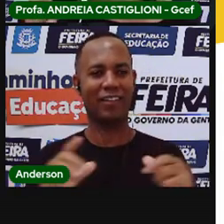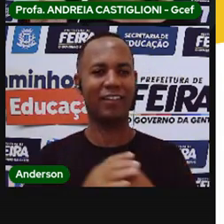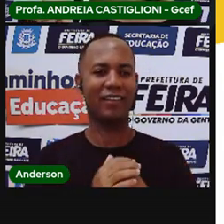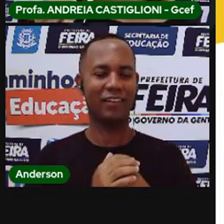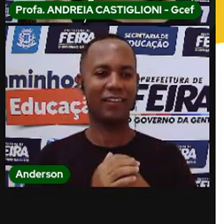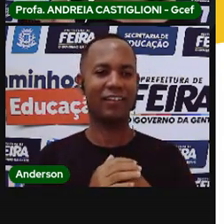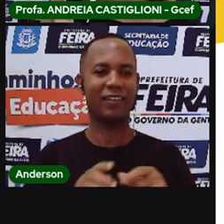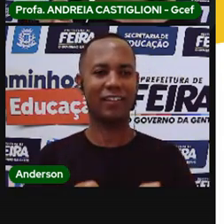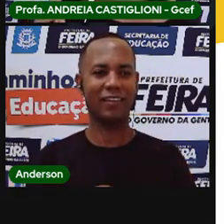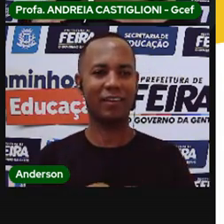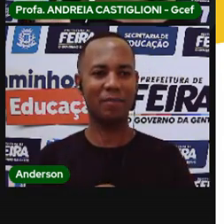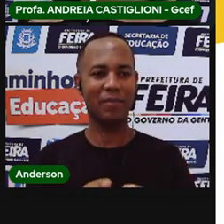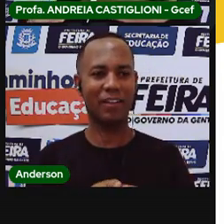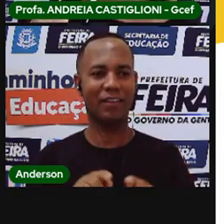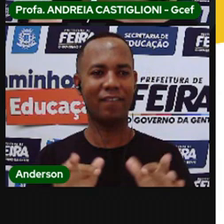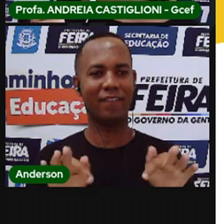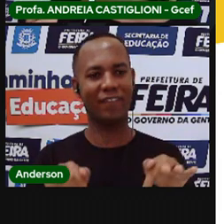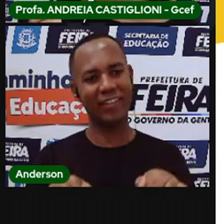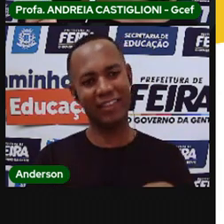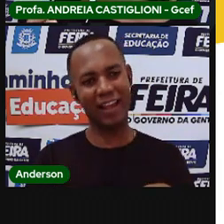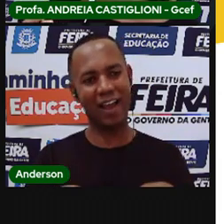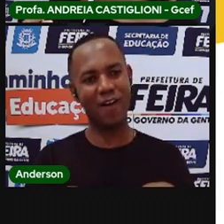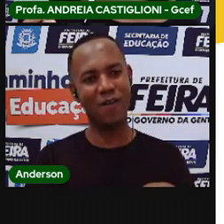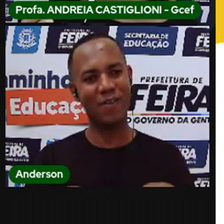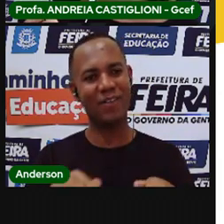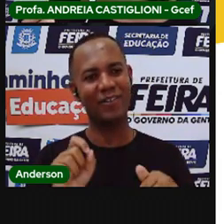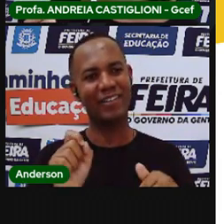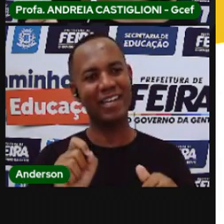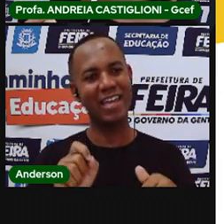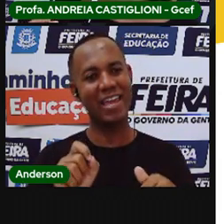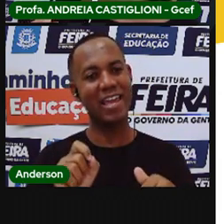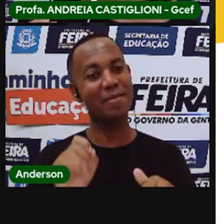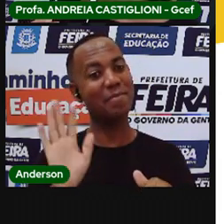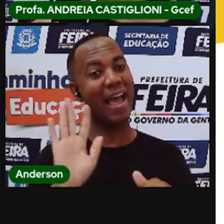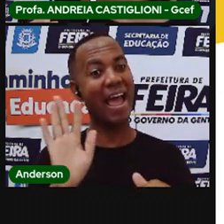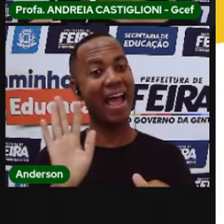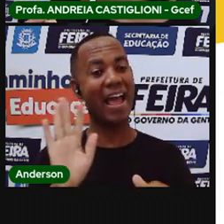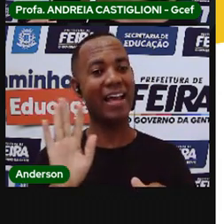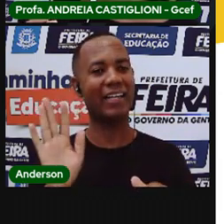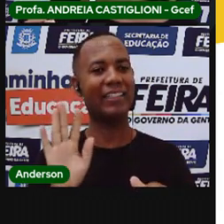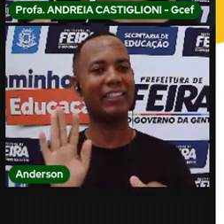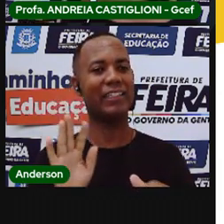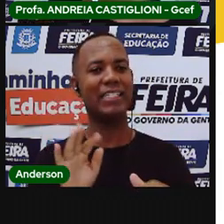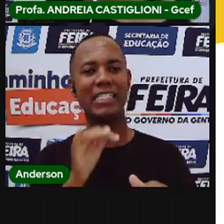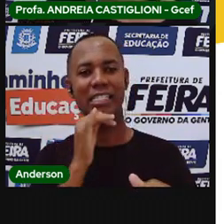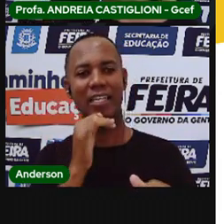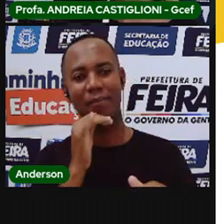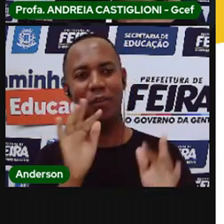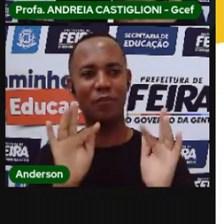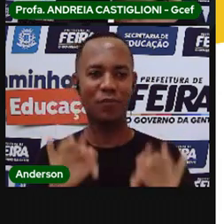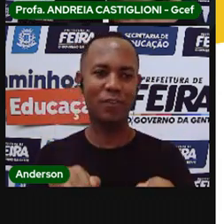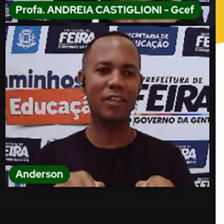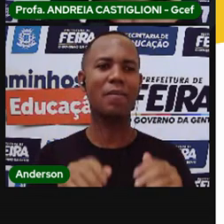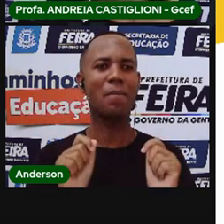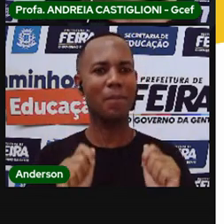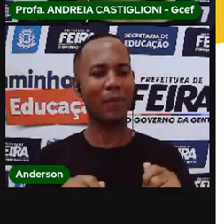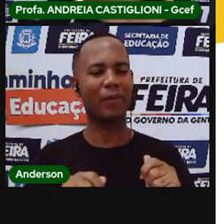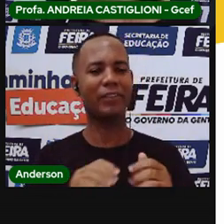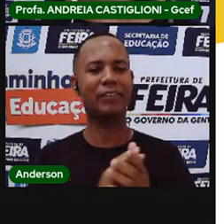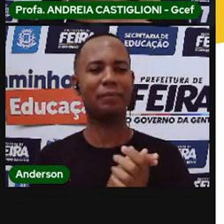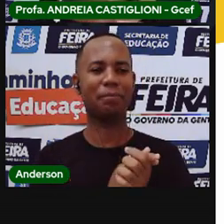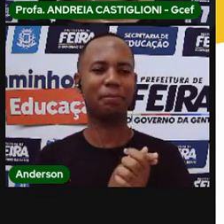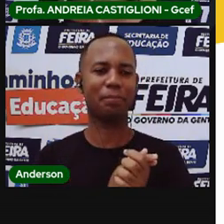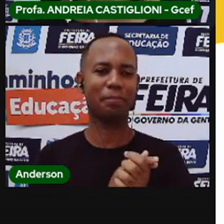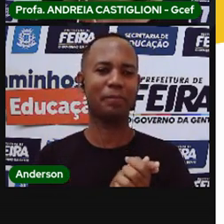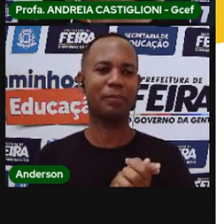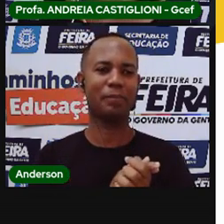E quando finalizar, nós teremos o goodbye. Bye bye, ok?